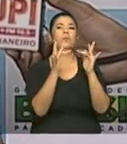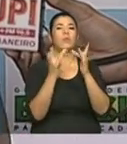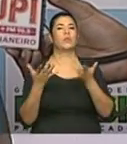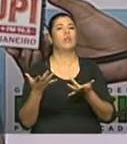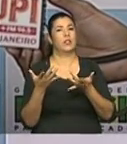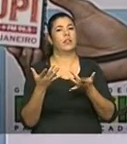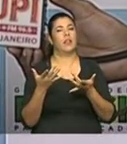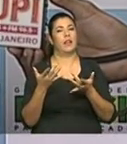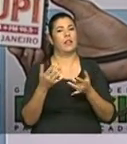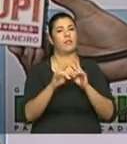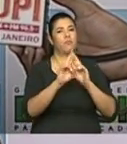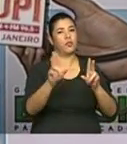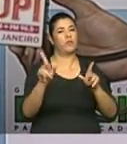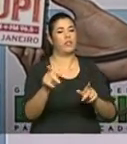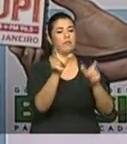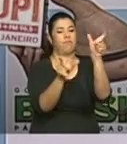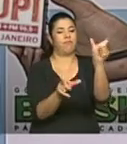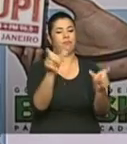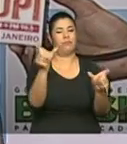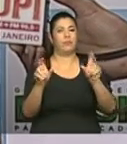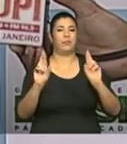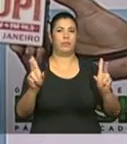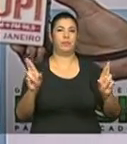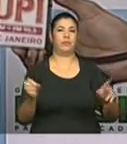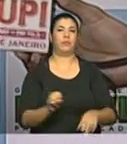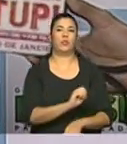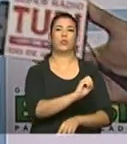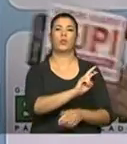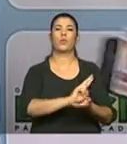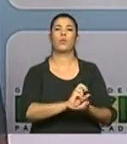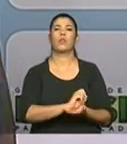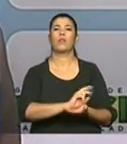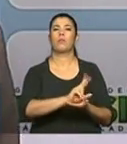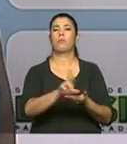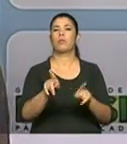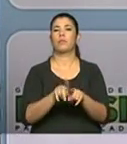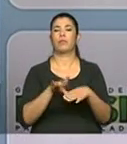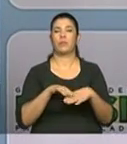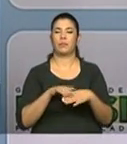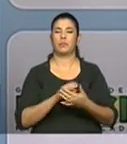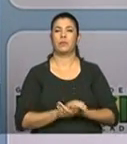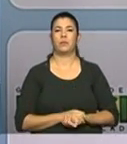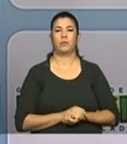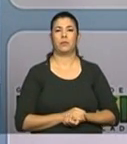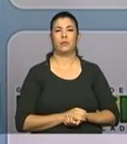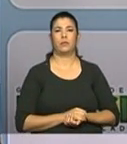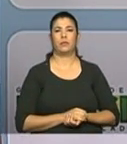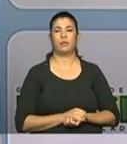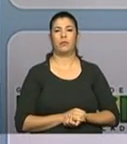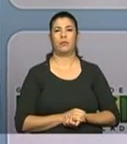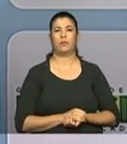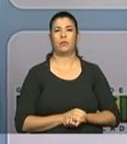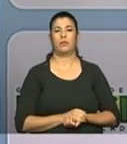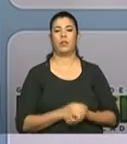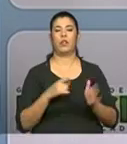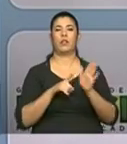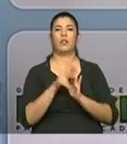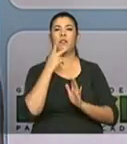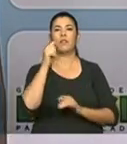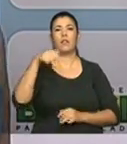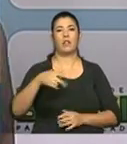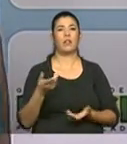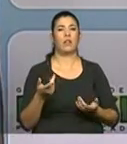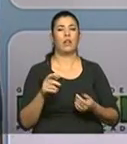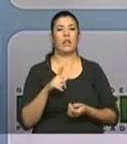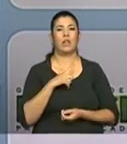no diagnóstico diferencial das enfermidades dermatológicas. Ministro, só desviando um pouquinho do assunto, o Kronenberg decretou o estado de